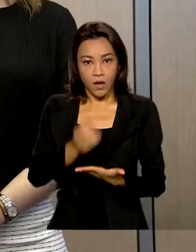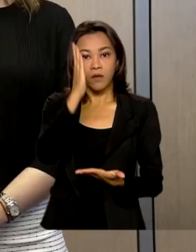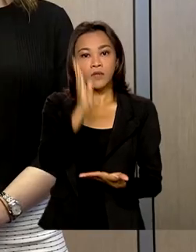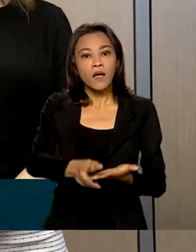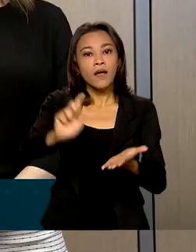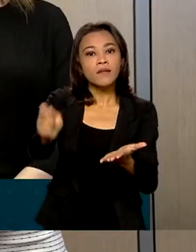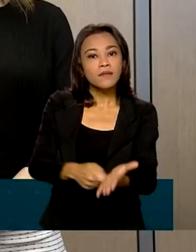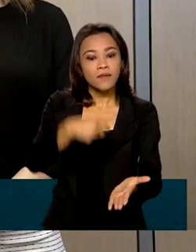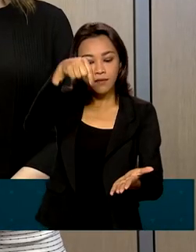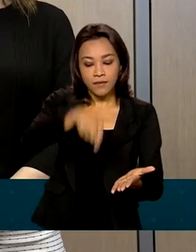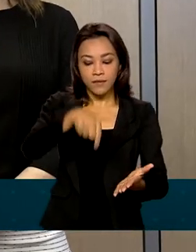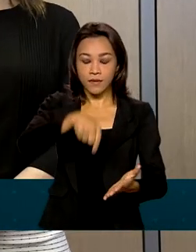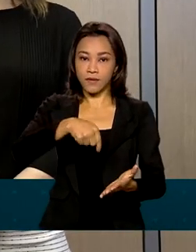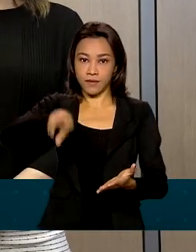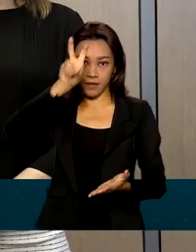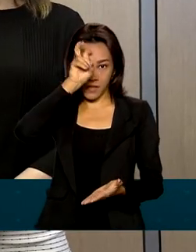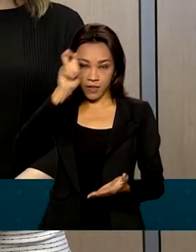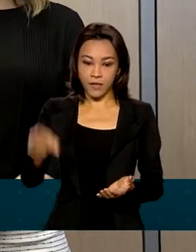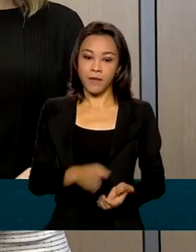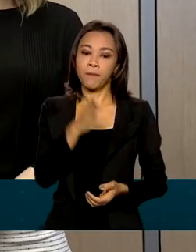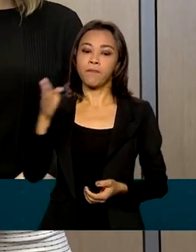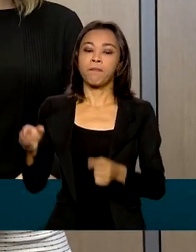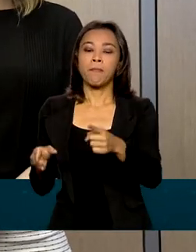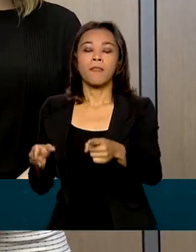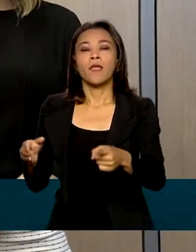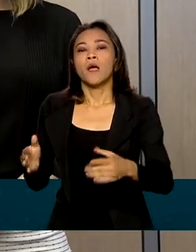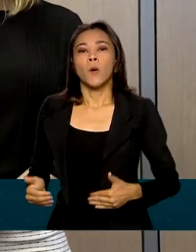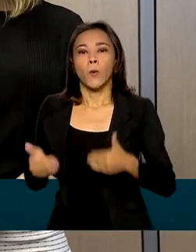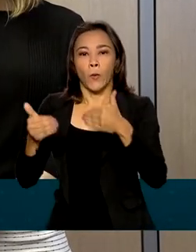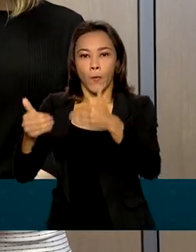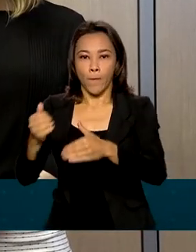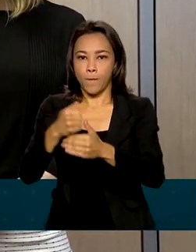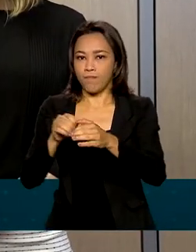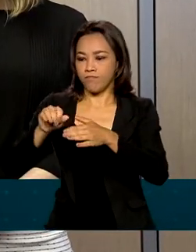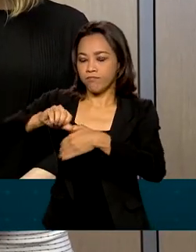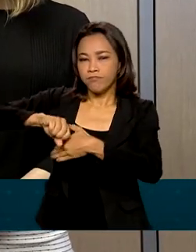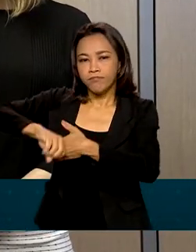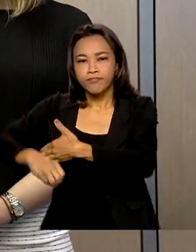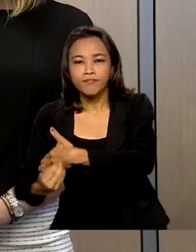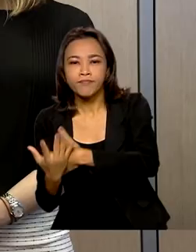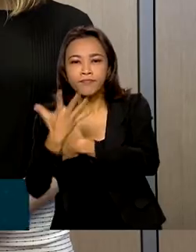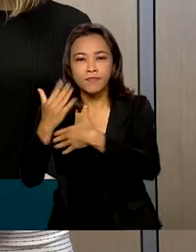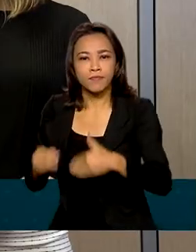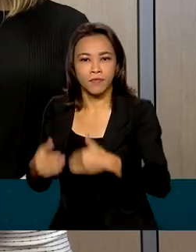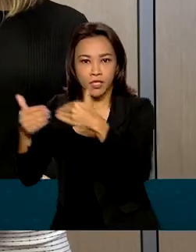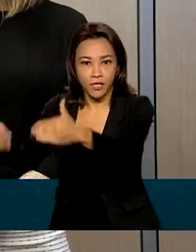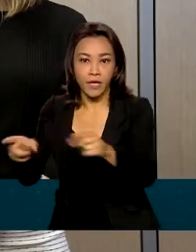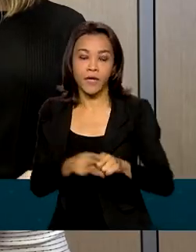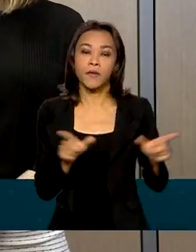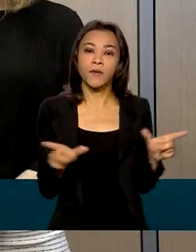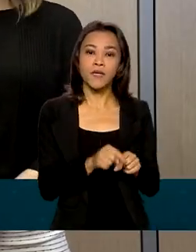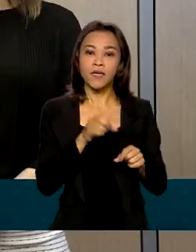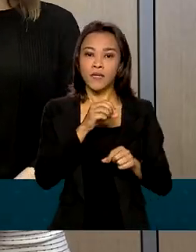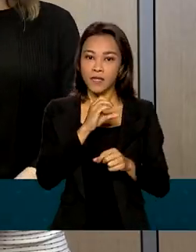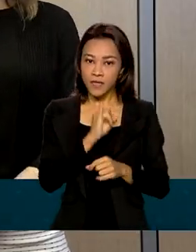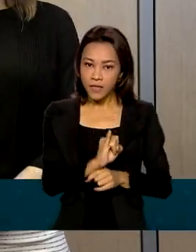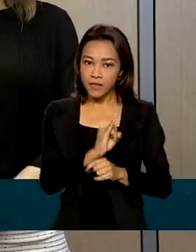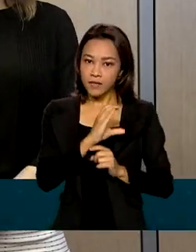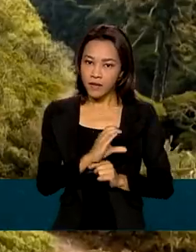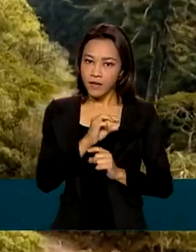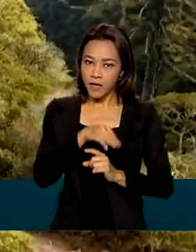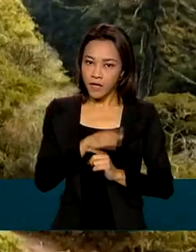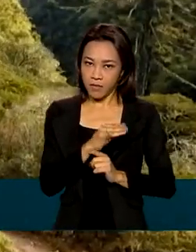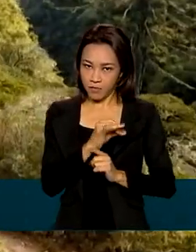quinta-feira entre o Ministério do meio ambiente o Instituto Chico Mendes de conservação da biodiversidade o ecm Bill e a empresa